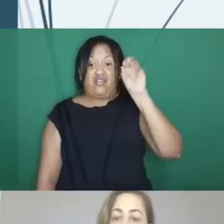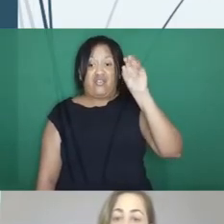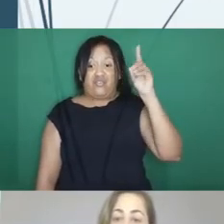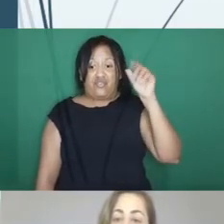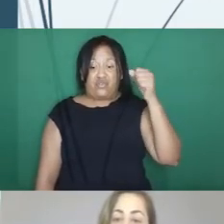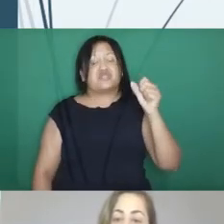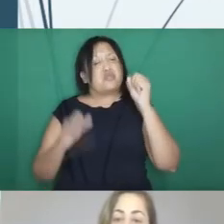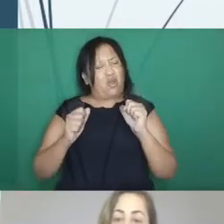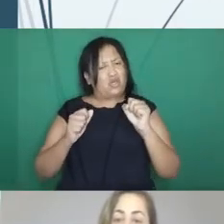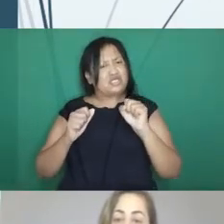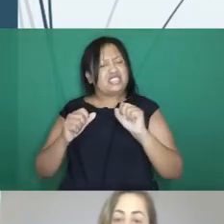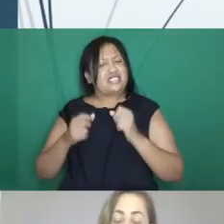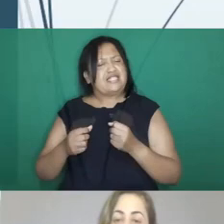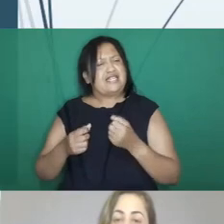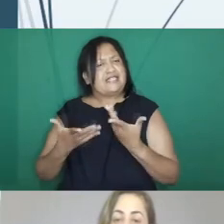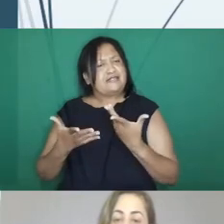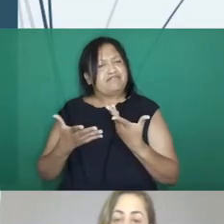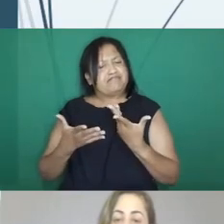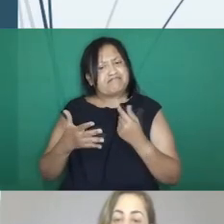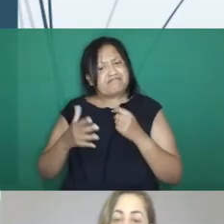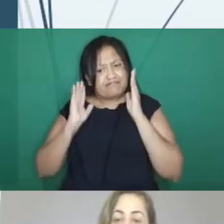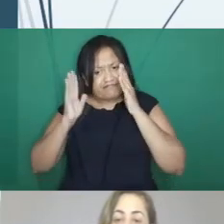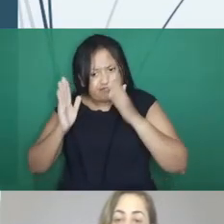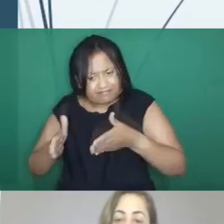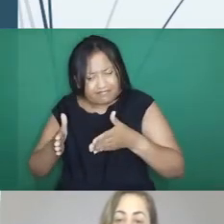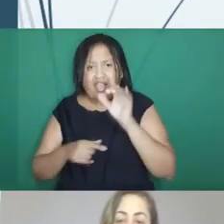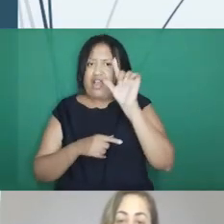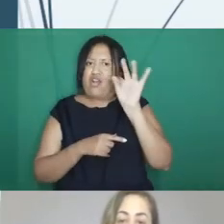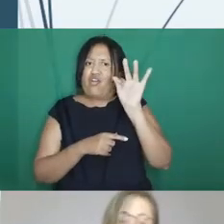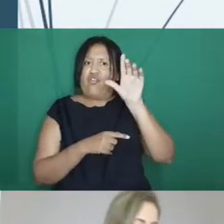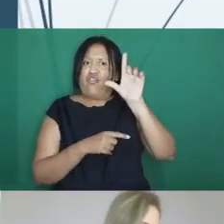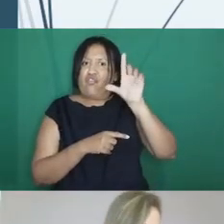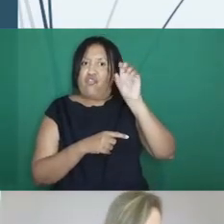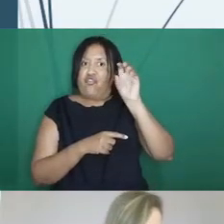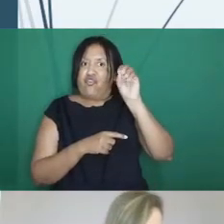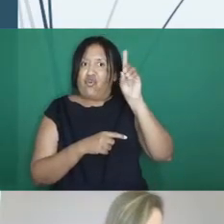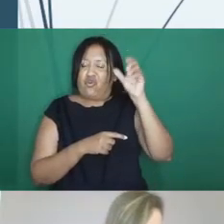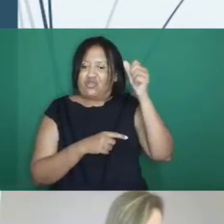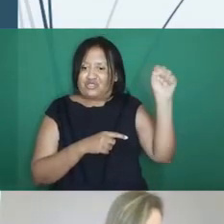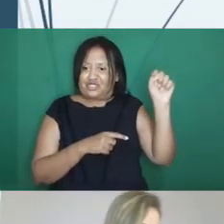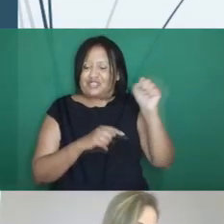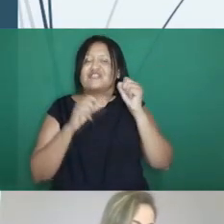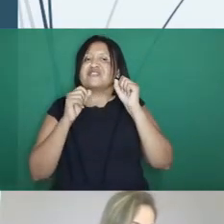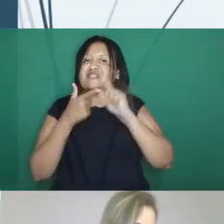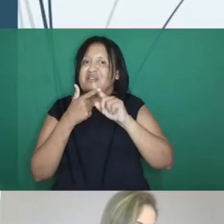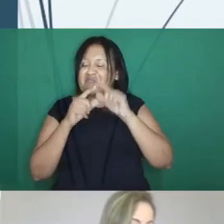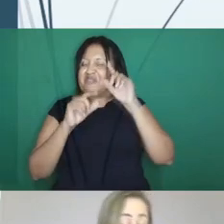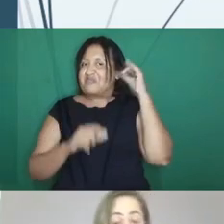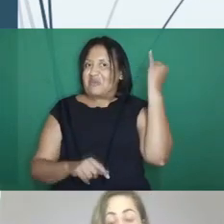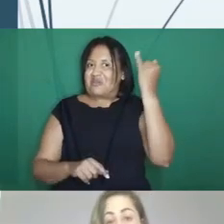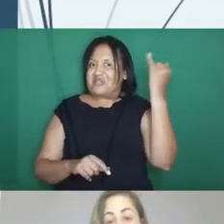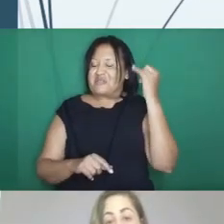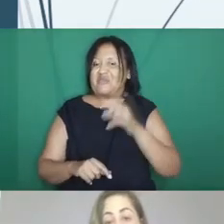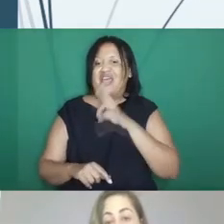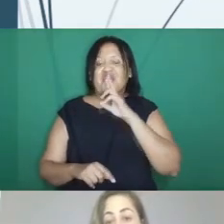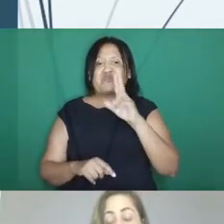questão a palavra fluod né ela também vai ser chave para a gente responder porque